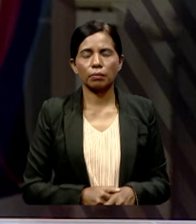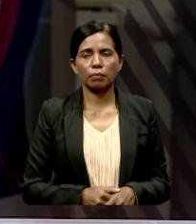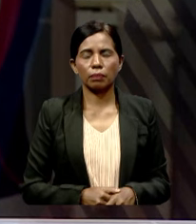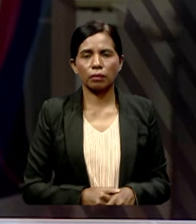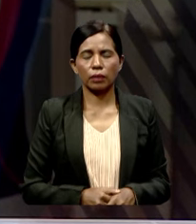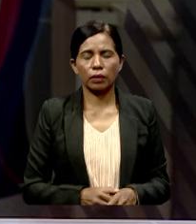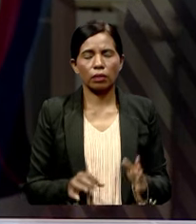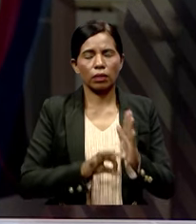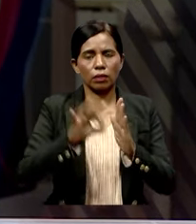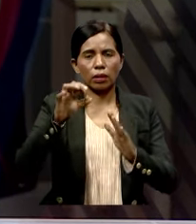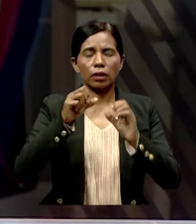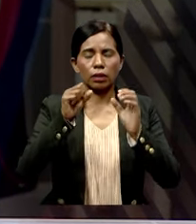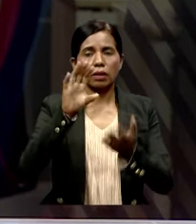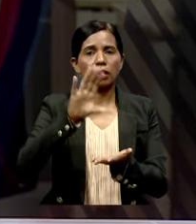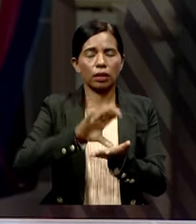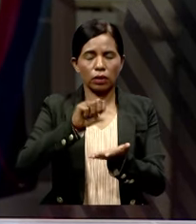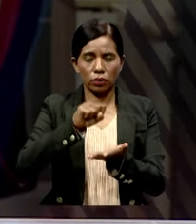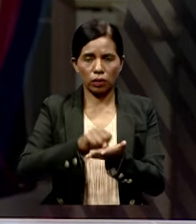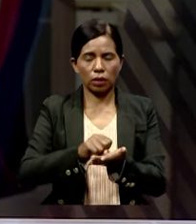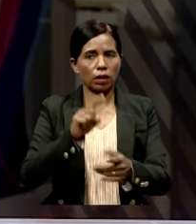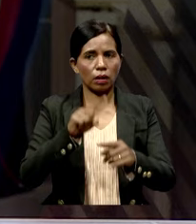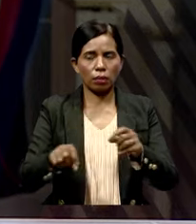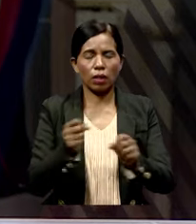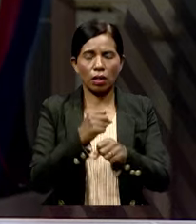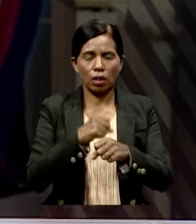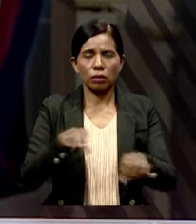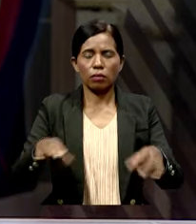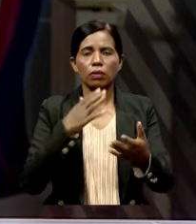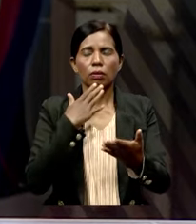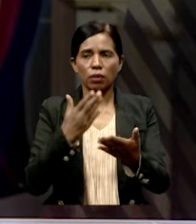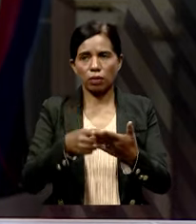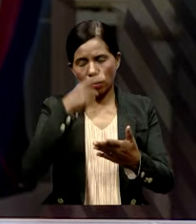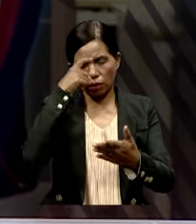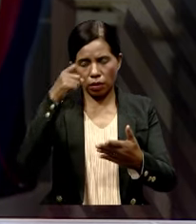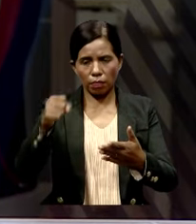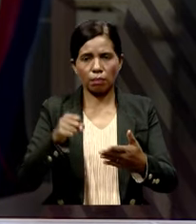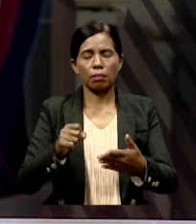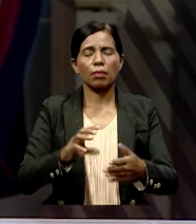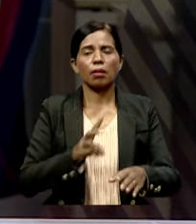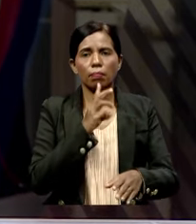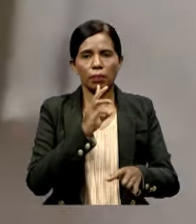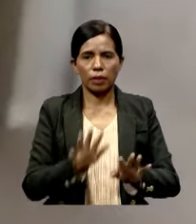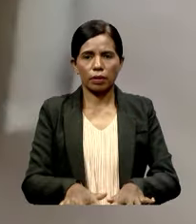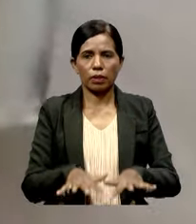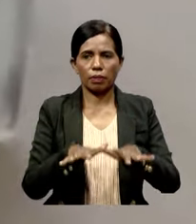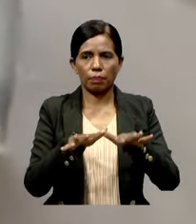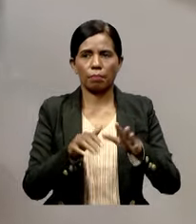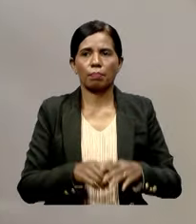Faculdade de Ciências Sociais UNT la belle funciona hodiak tamba inundação.